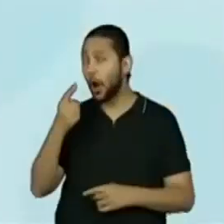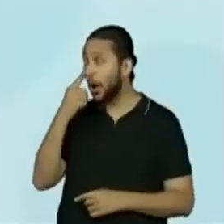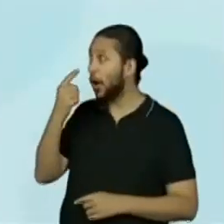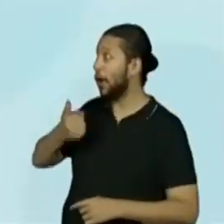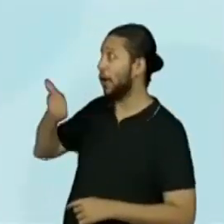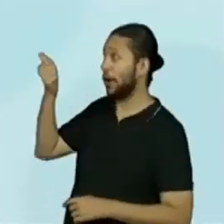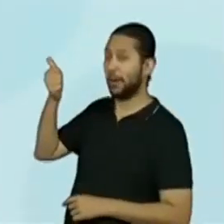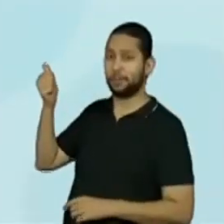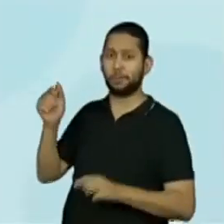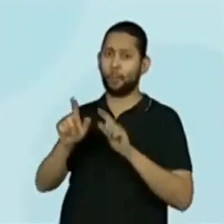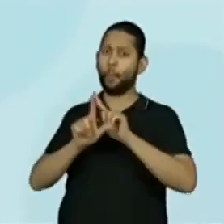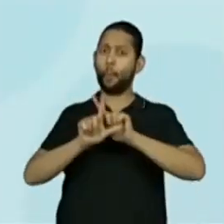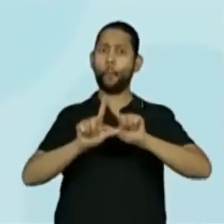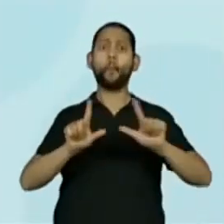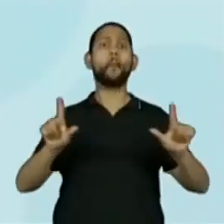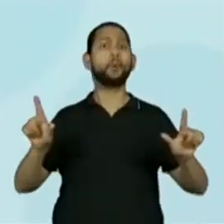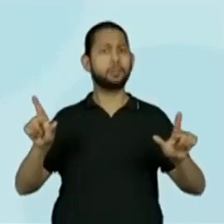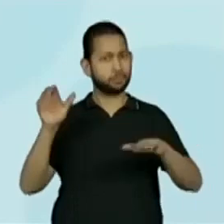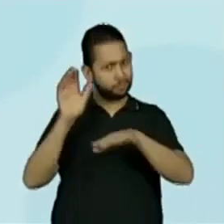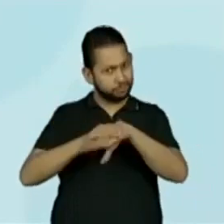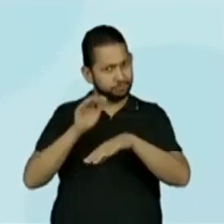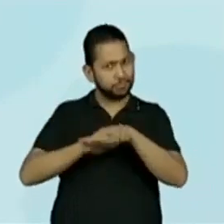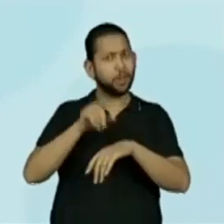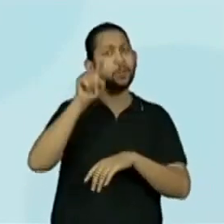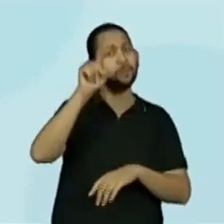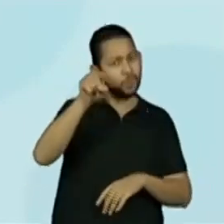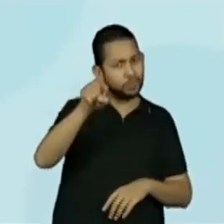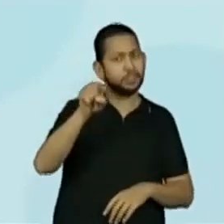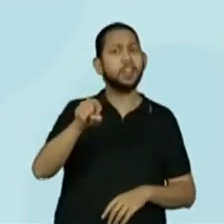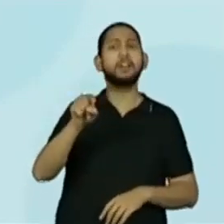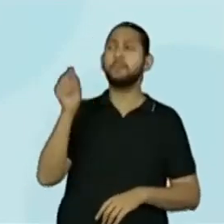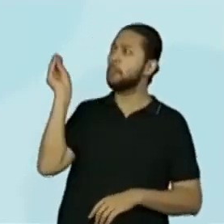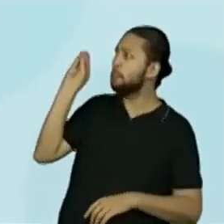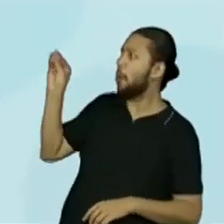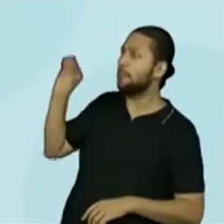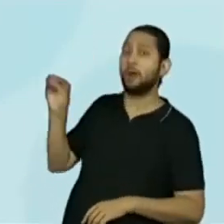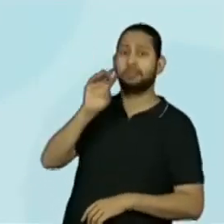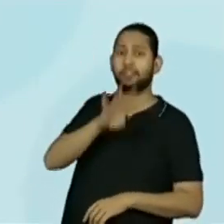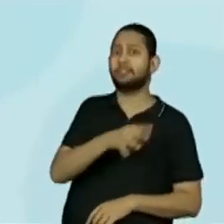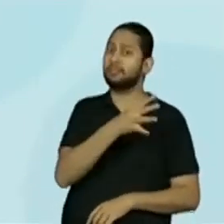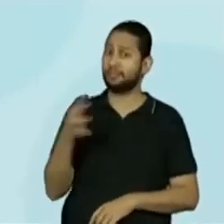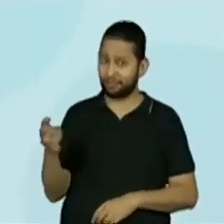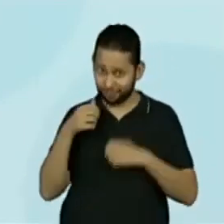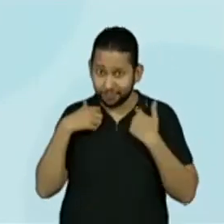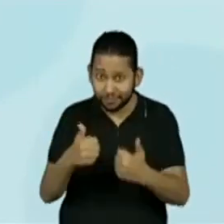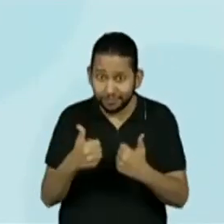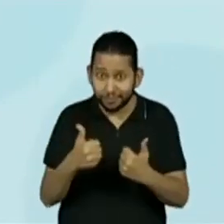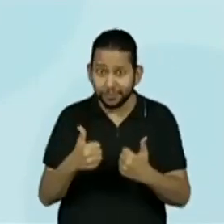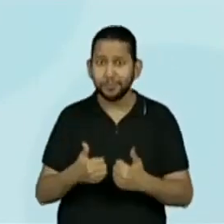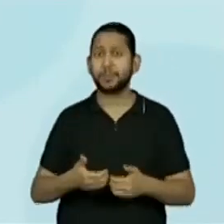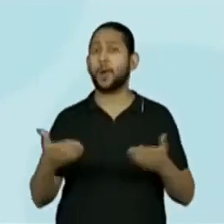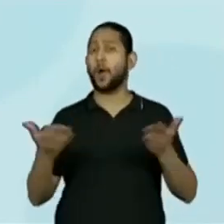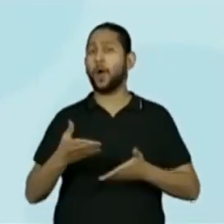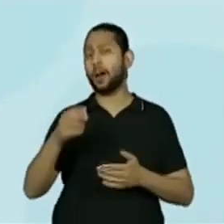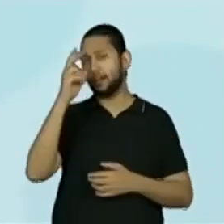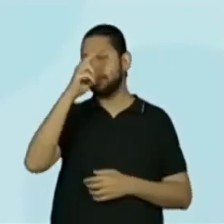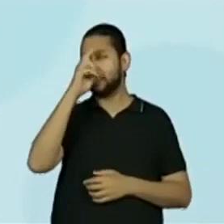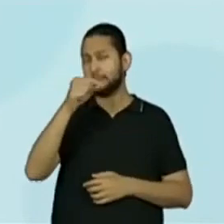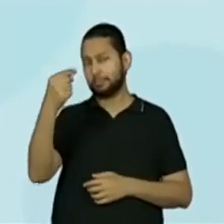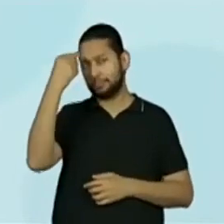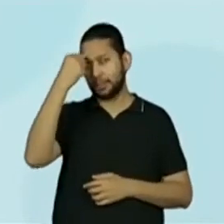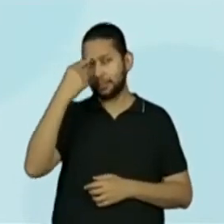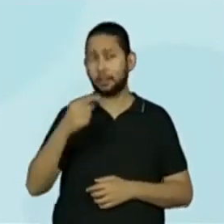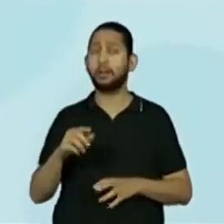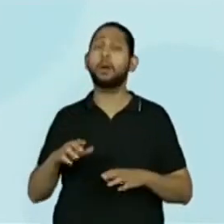com certeza você em casa já está dizendo: eu sei aonde fica. Exatamente. Vamos retomar aonde